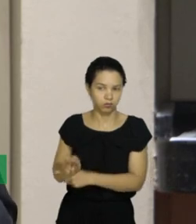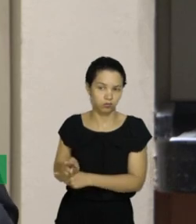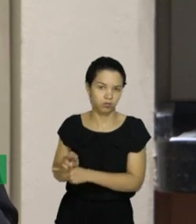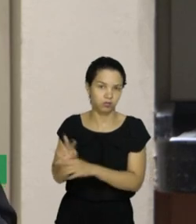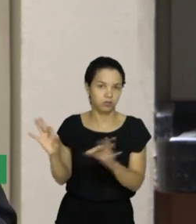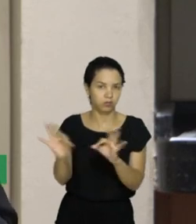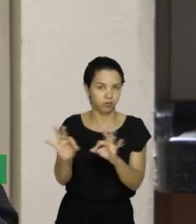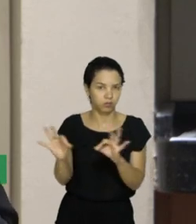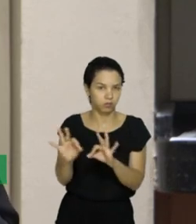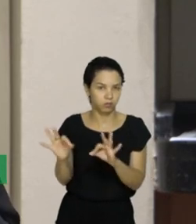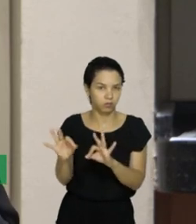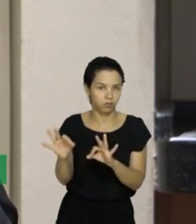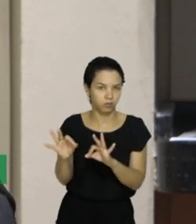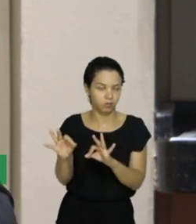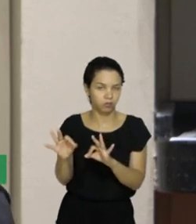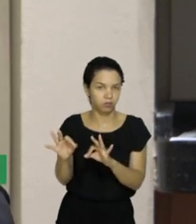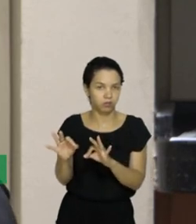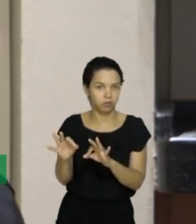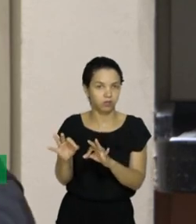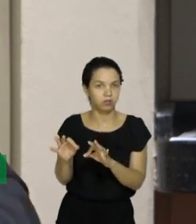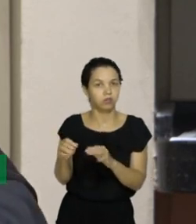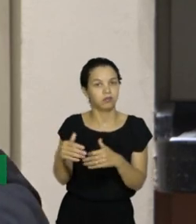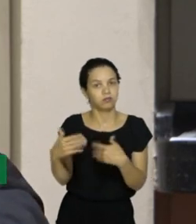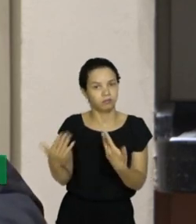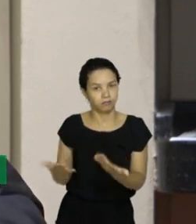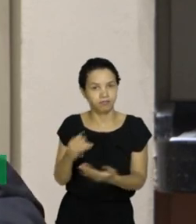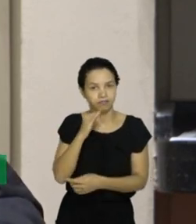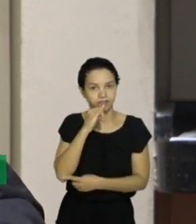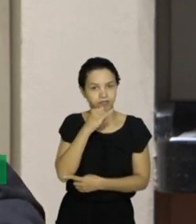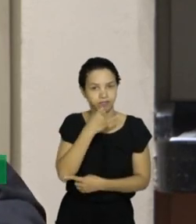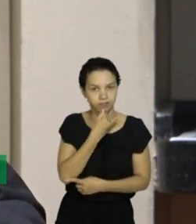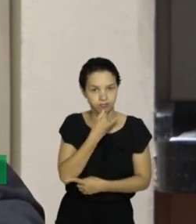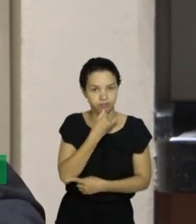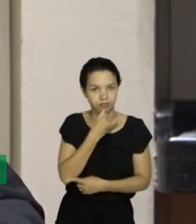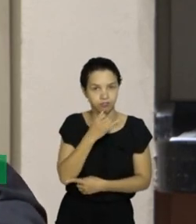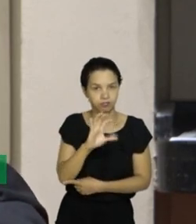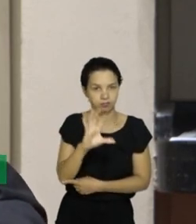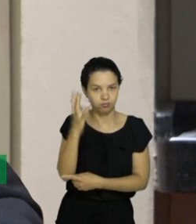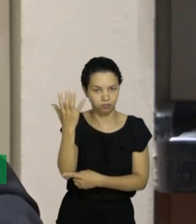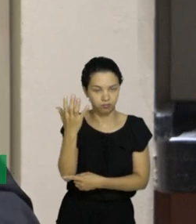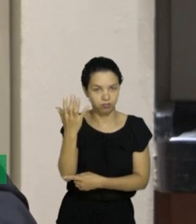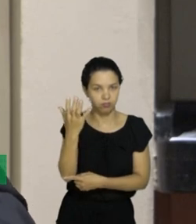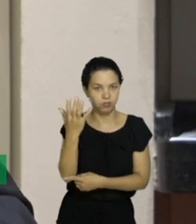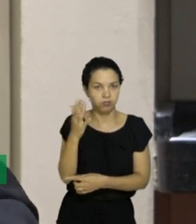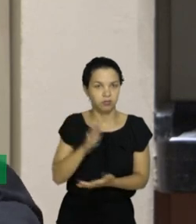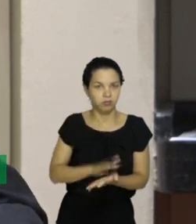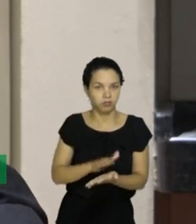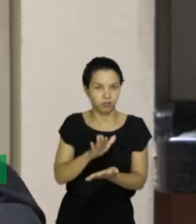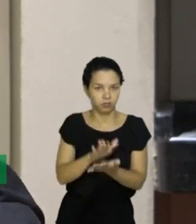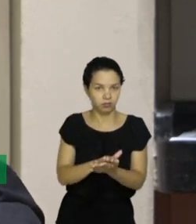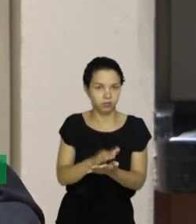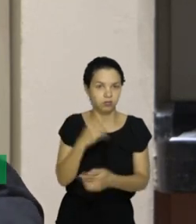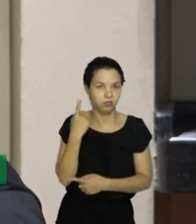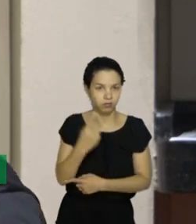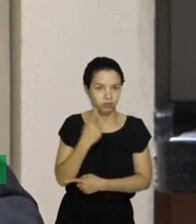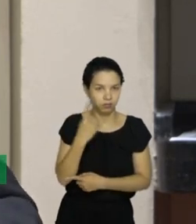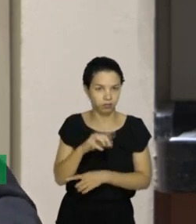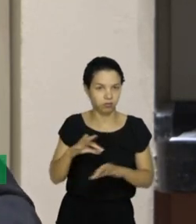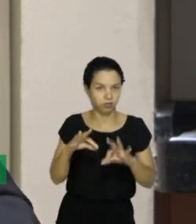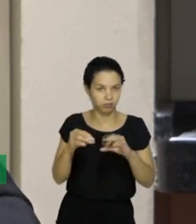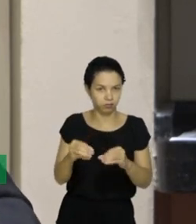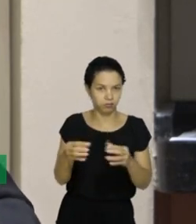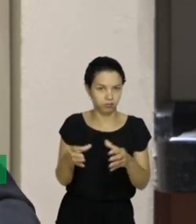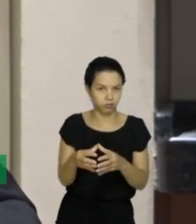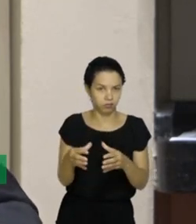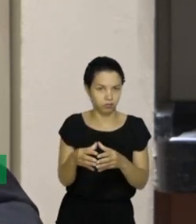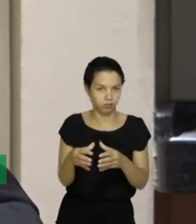um acompanhamento infelizmente Deu no que deu parabéns deputada toda a equipe